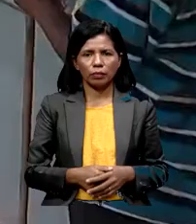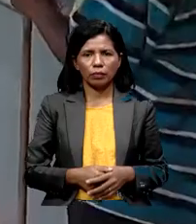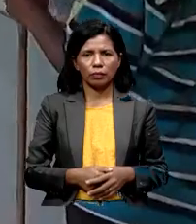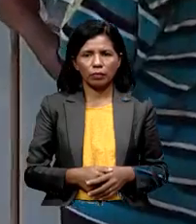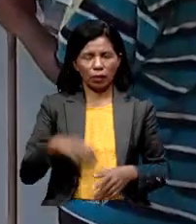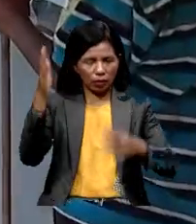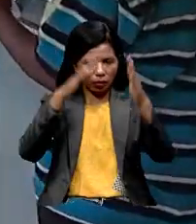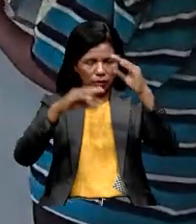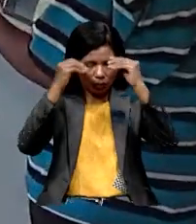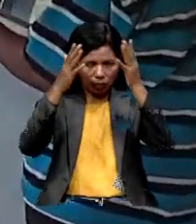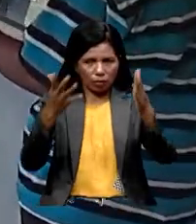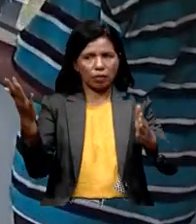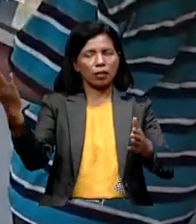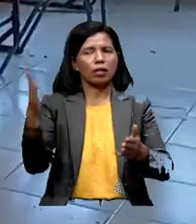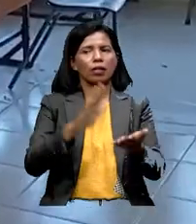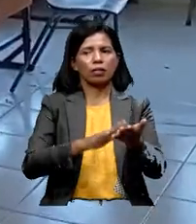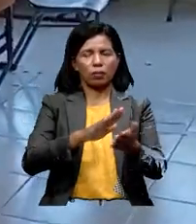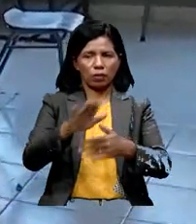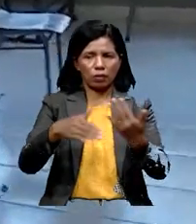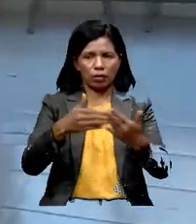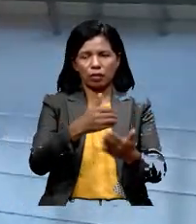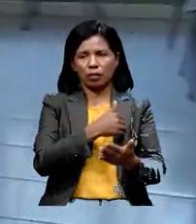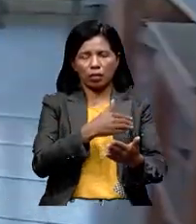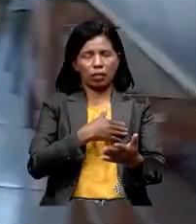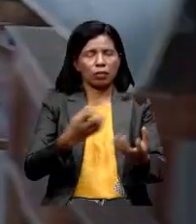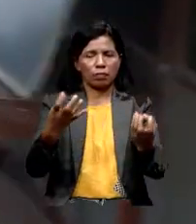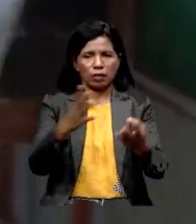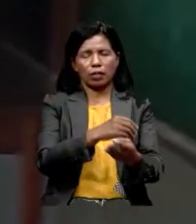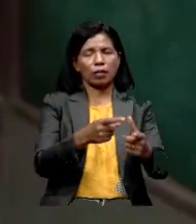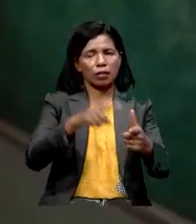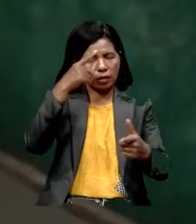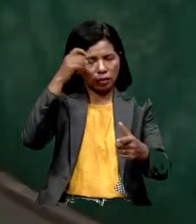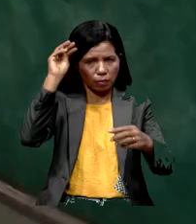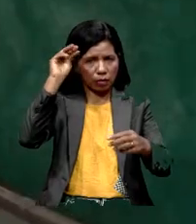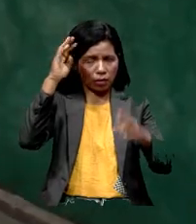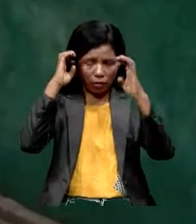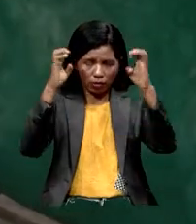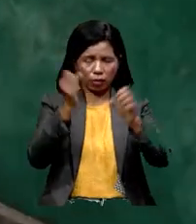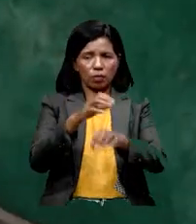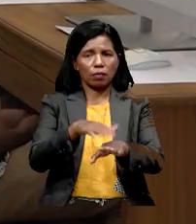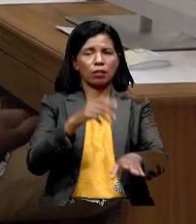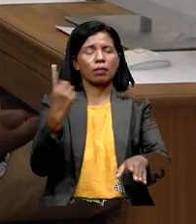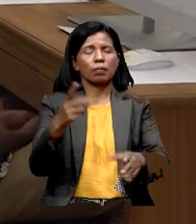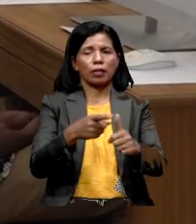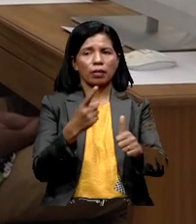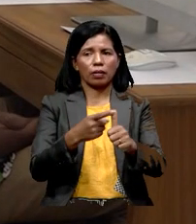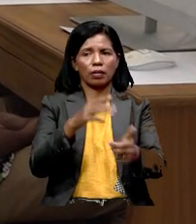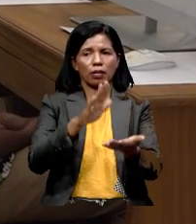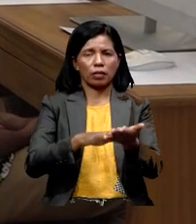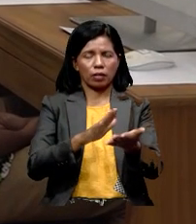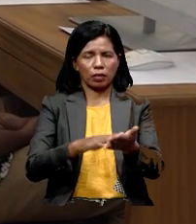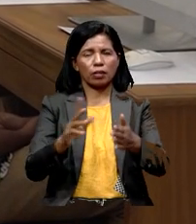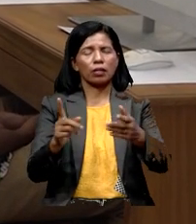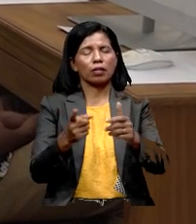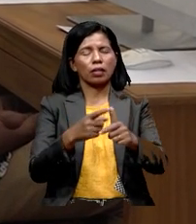Problema menos professor se a escola território nacional se dá soluciona, também o Ministério da Educação falou de recrutamento único para escola ensino